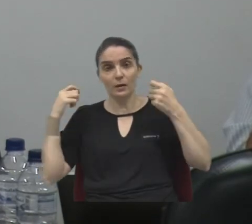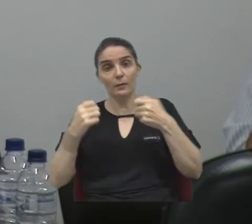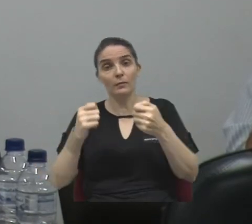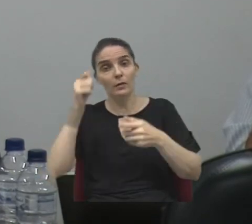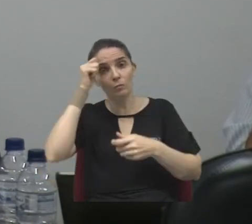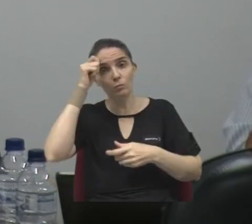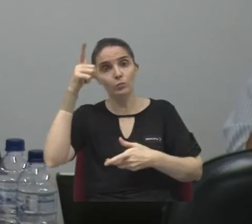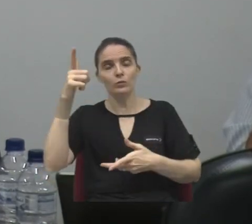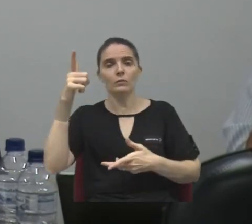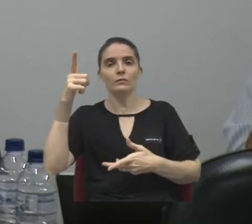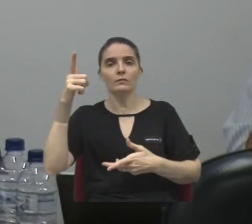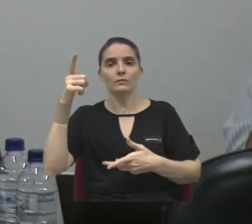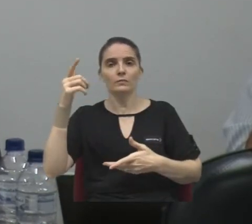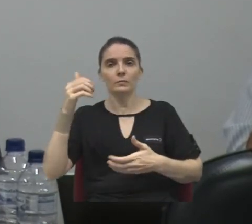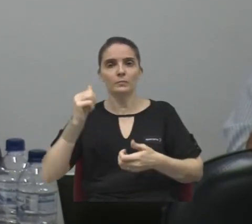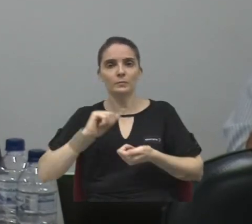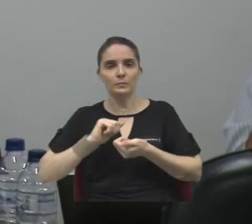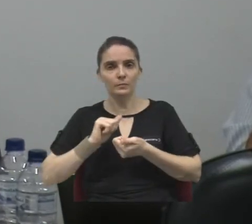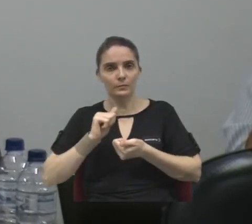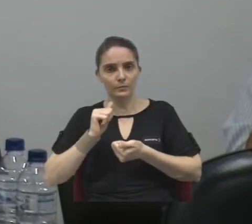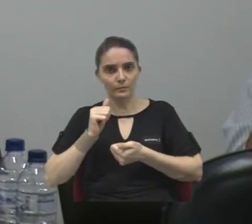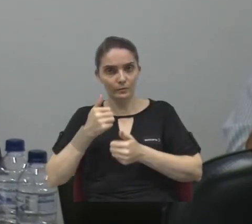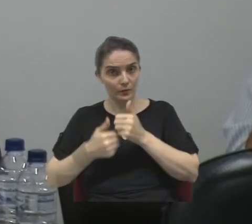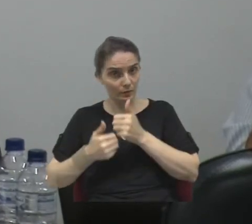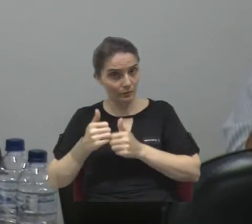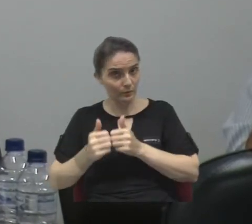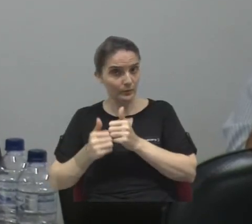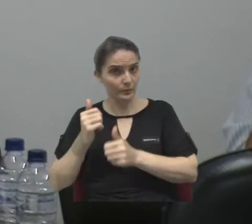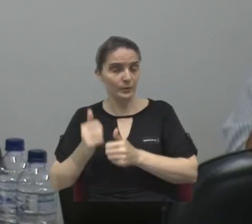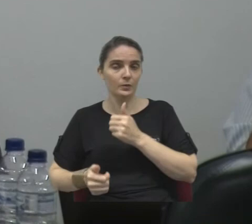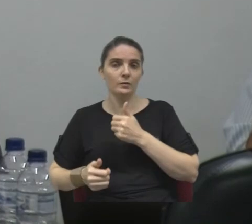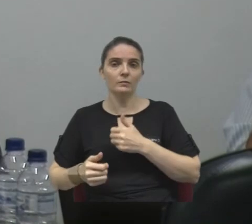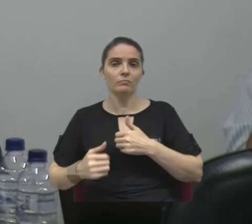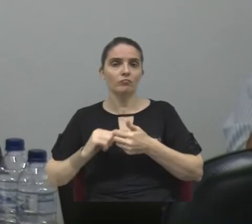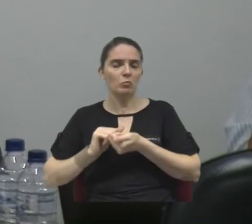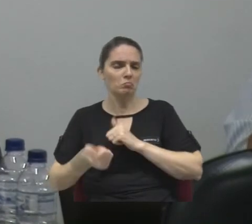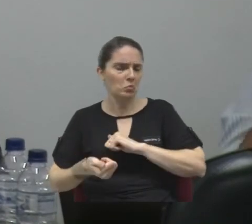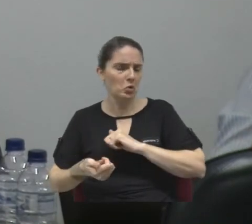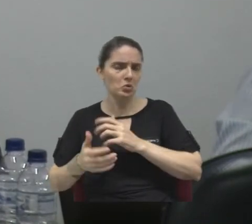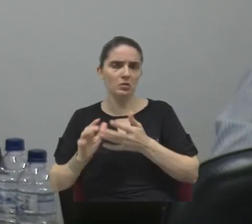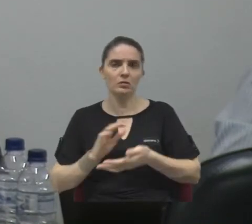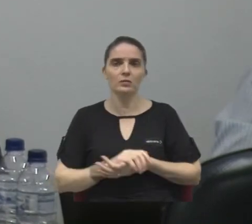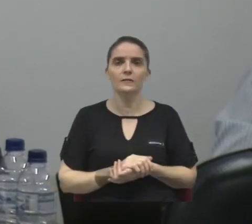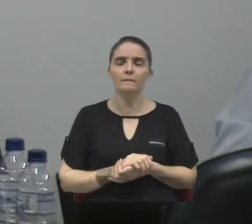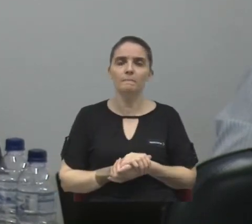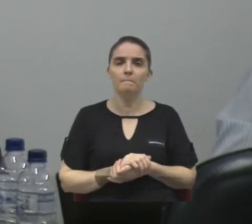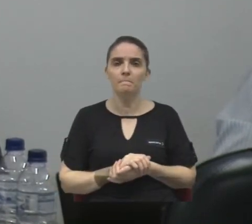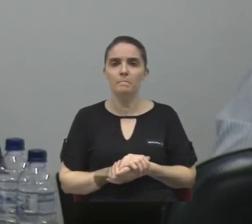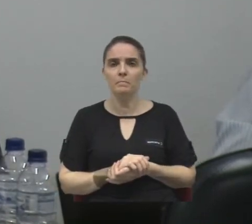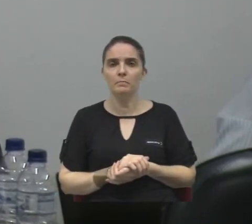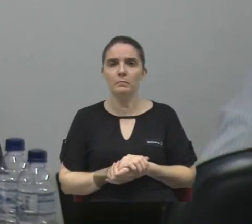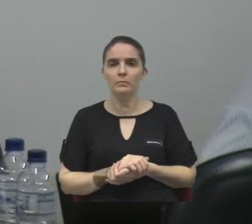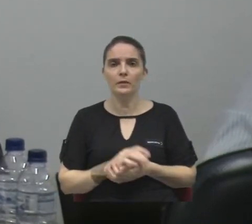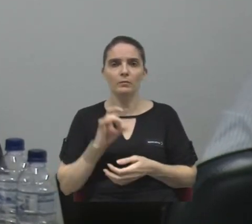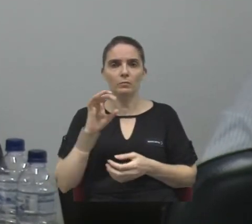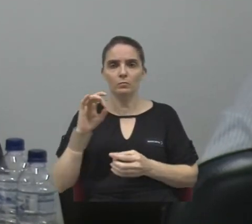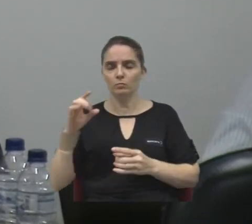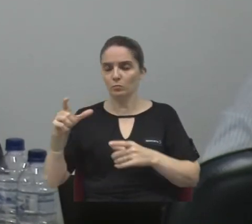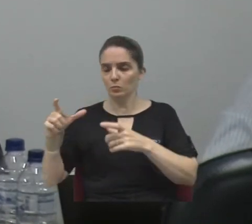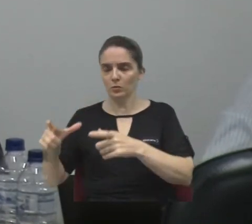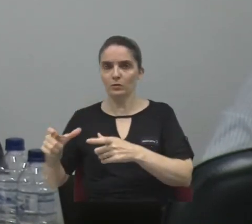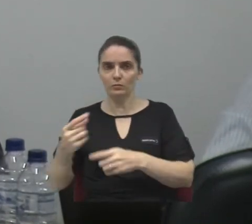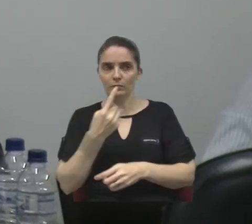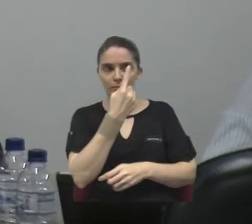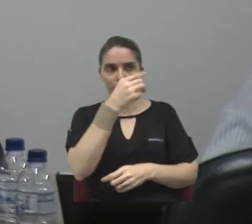atividades esportivas e não para barracão. Vereador, o senhor tem mais 1 minuto. Não vou